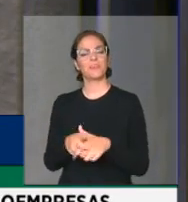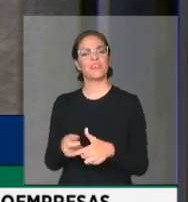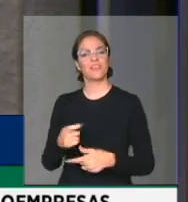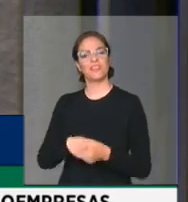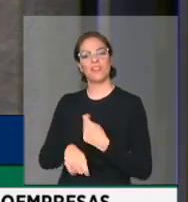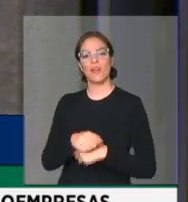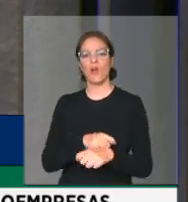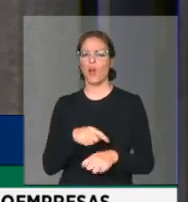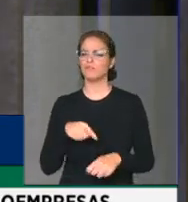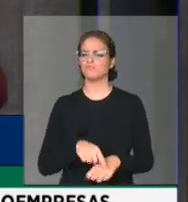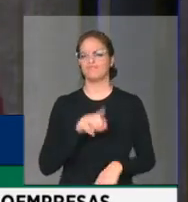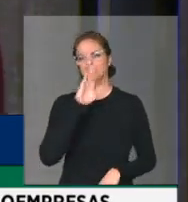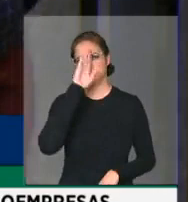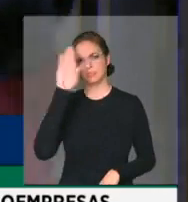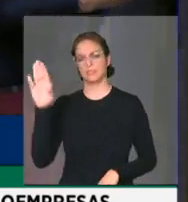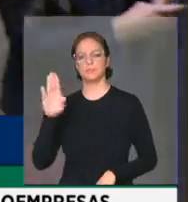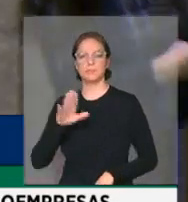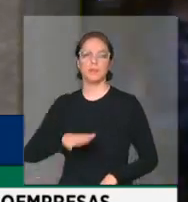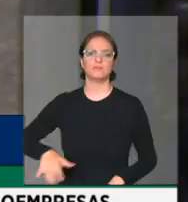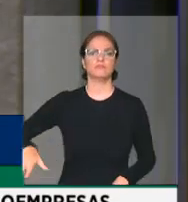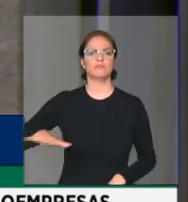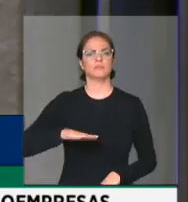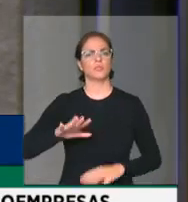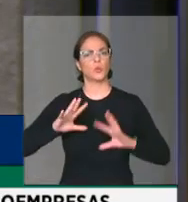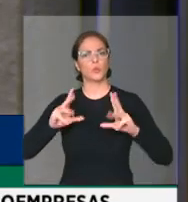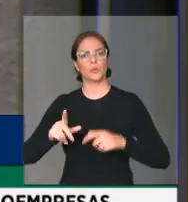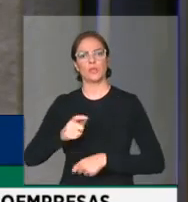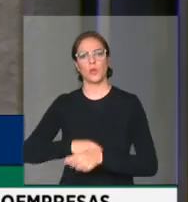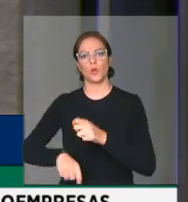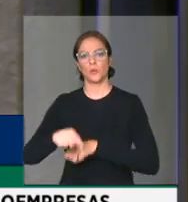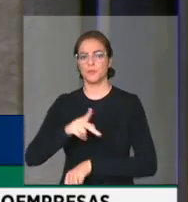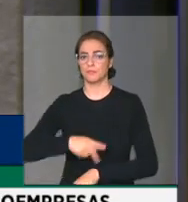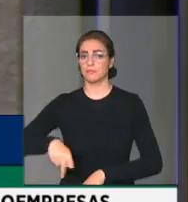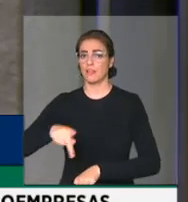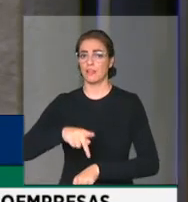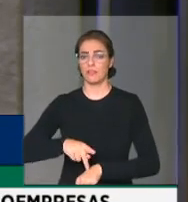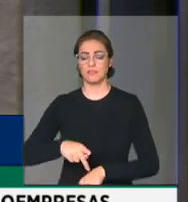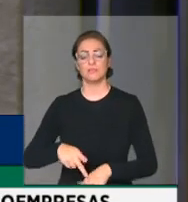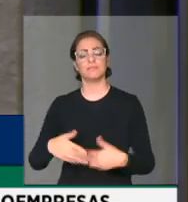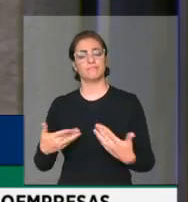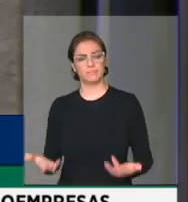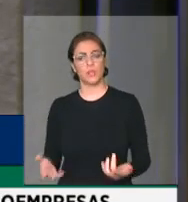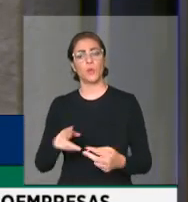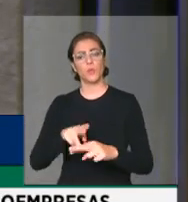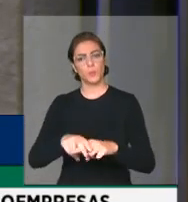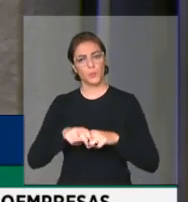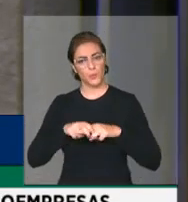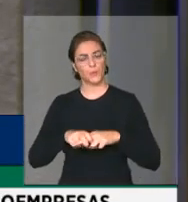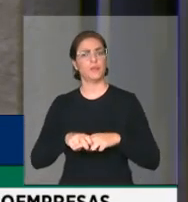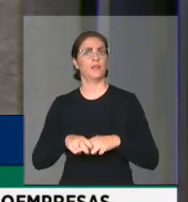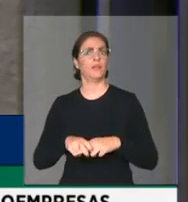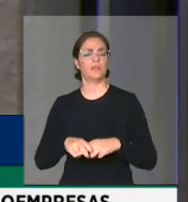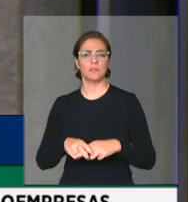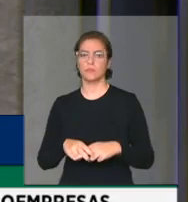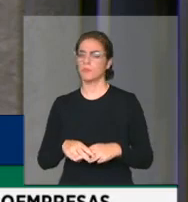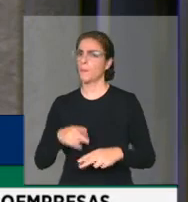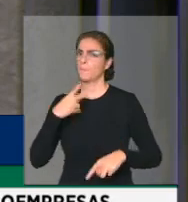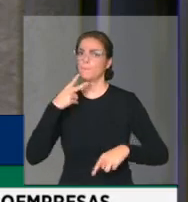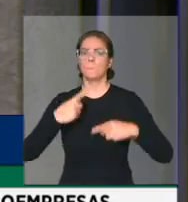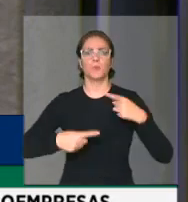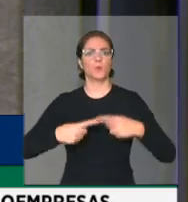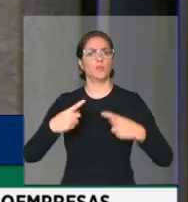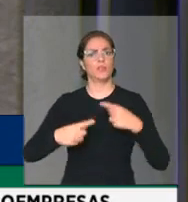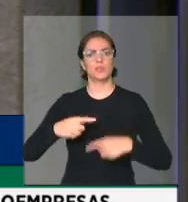parte da engrenagem principal que movimenta a economia e as riquezas nacionais, motivo bastante para que os poderes políticos da